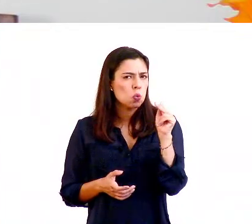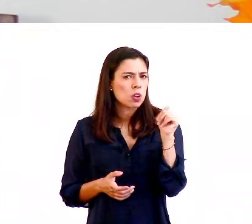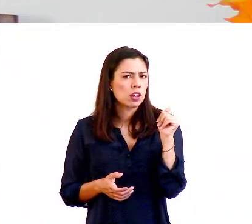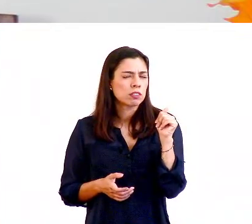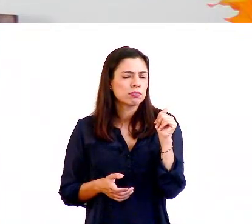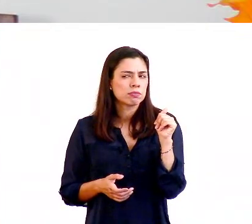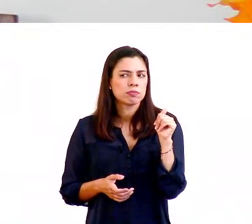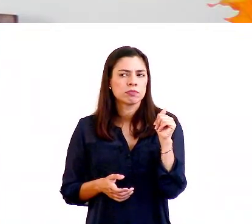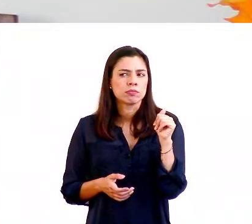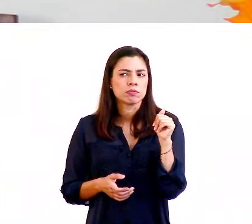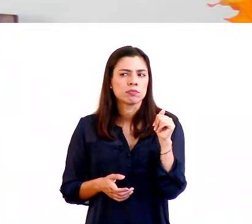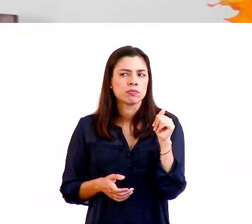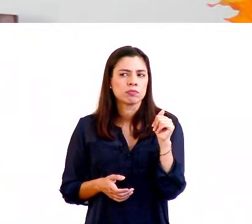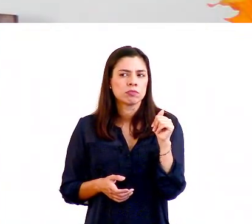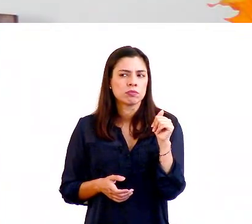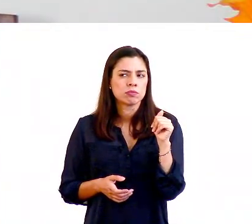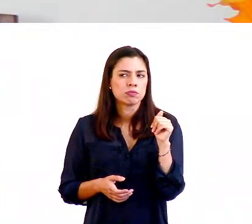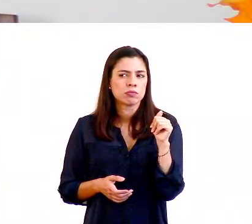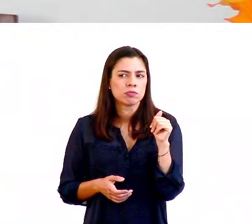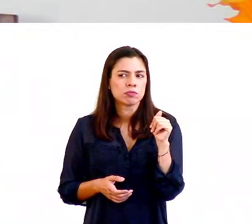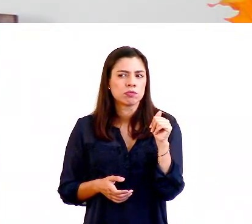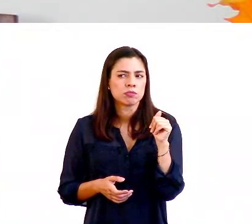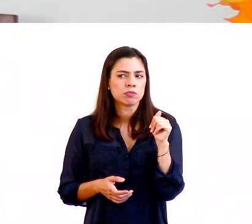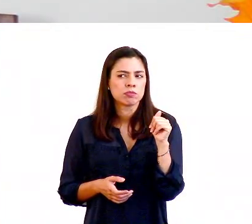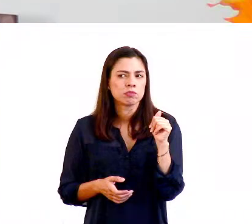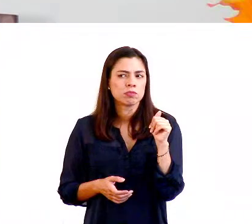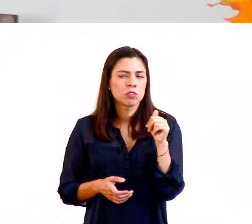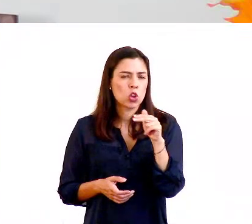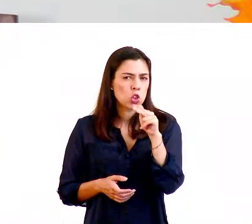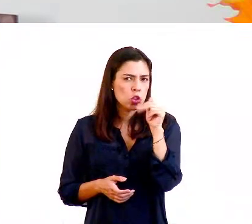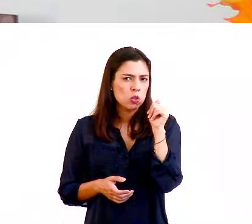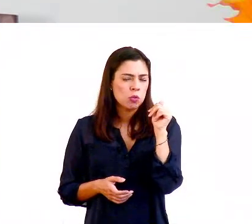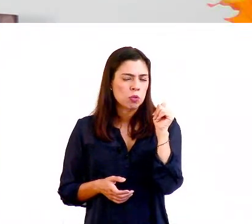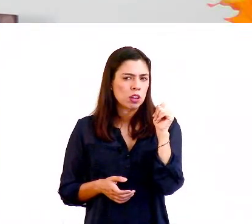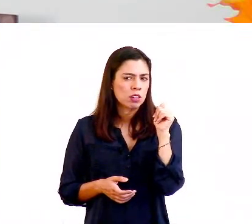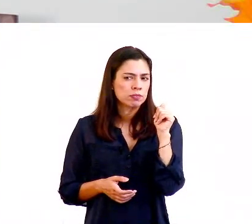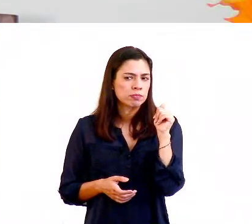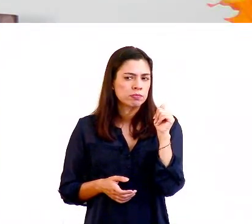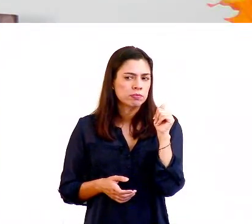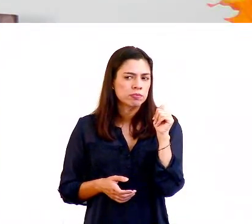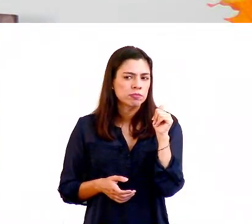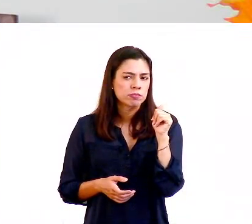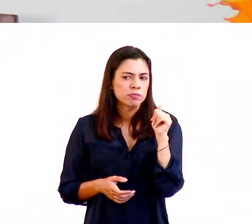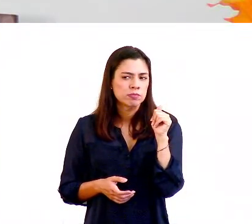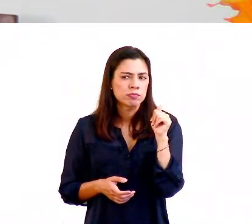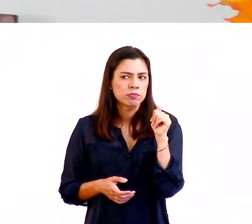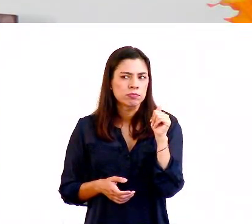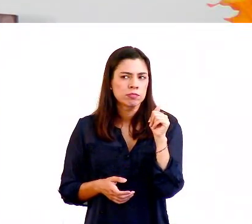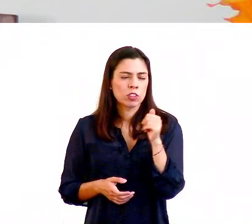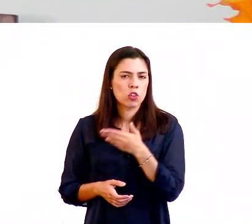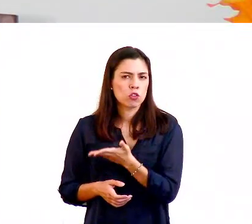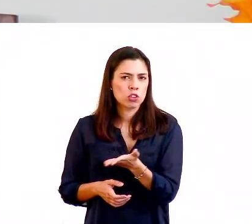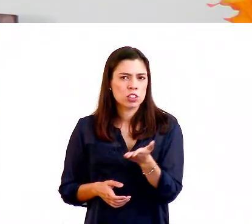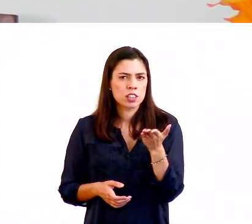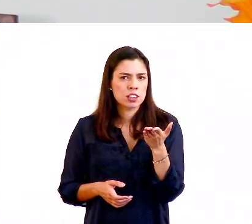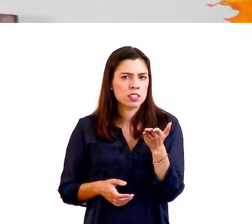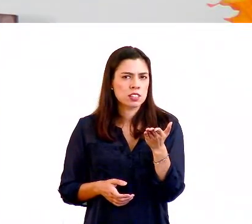de, olha a palavra que ele vai usar aqui no verso 12, para que não vos torneis